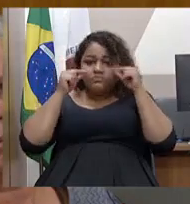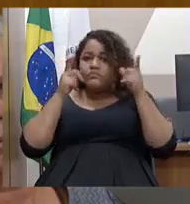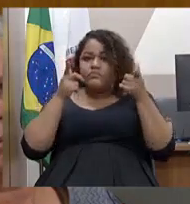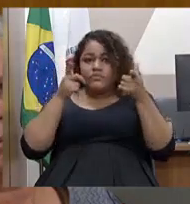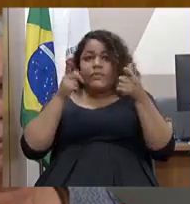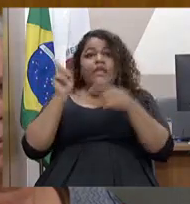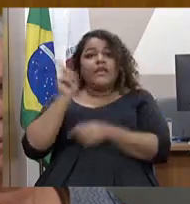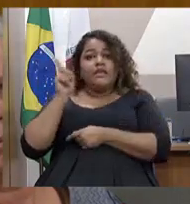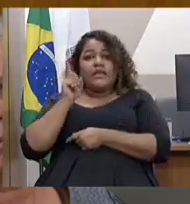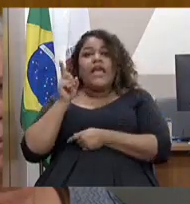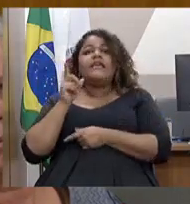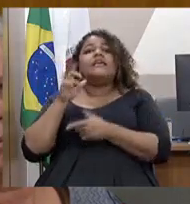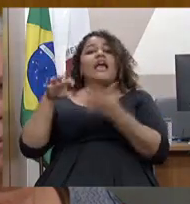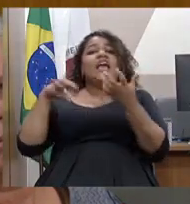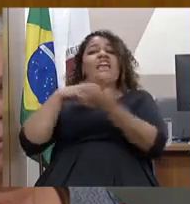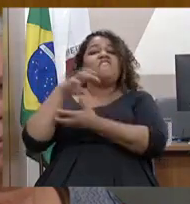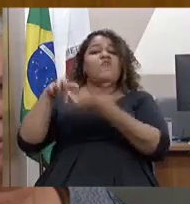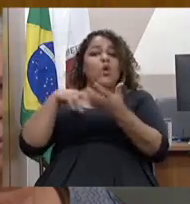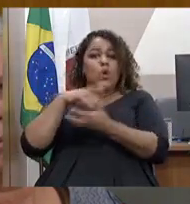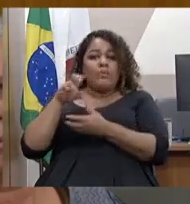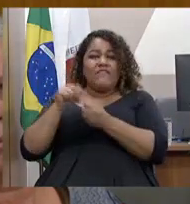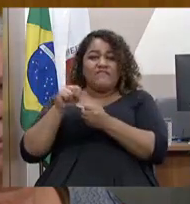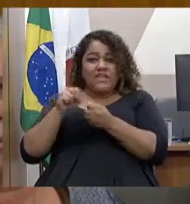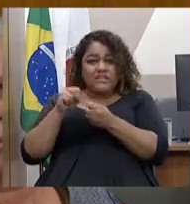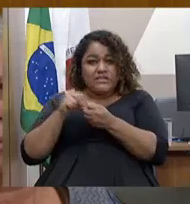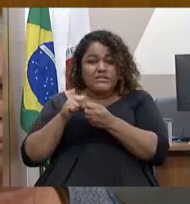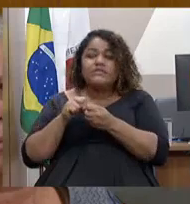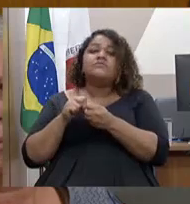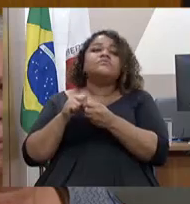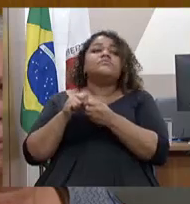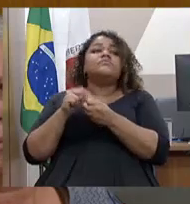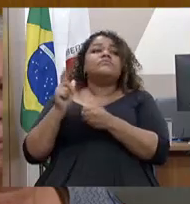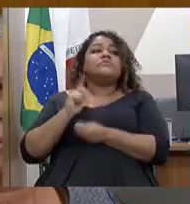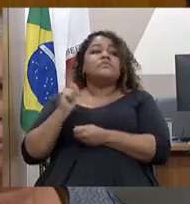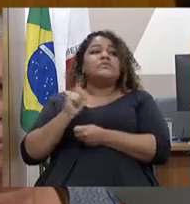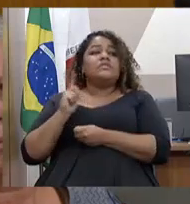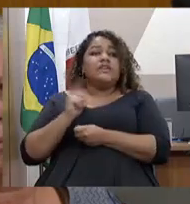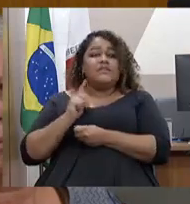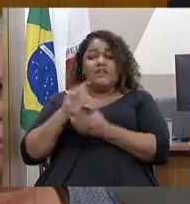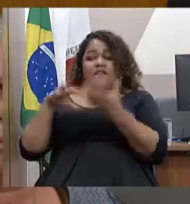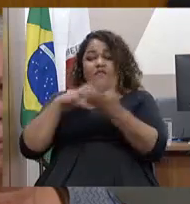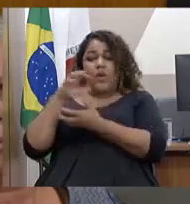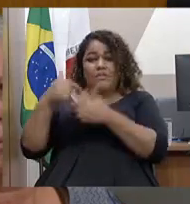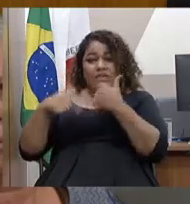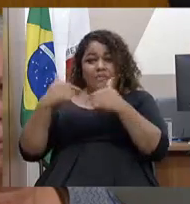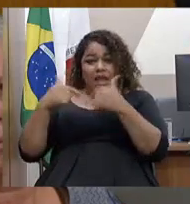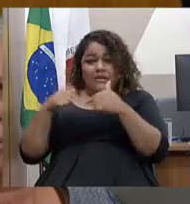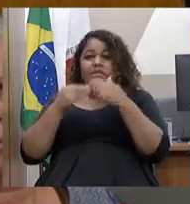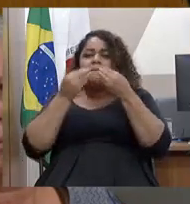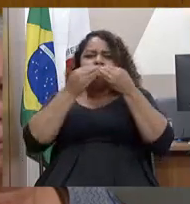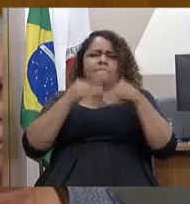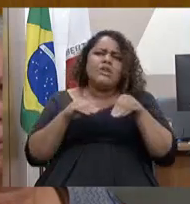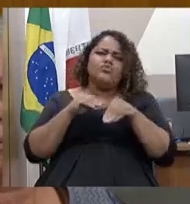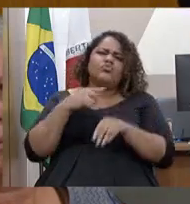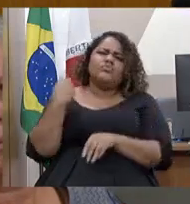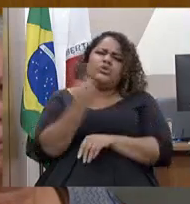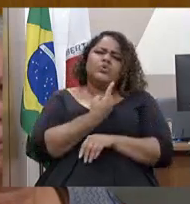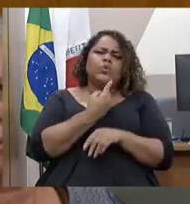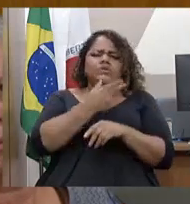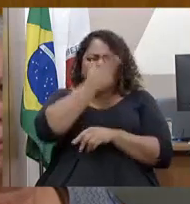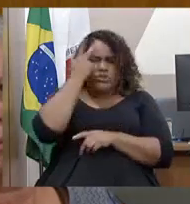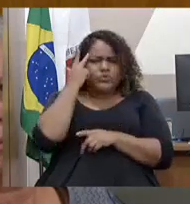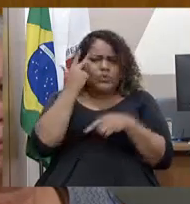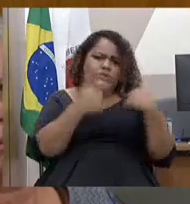o presidente anterior fez um desmonte aí com a com essa reforma trabalhista e os trabalhadores de uma forma de outro